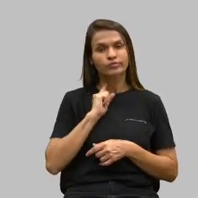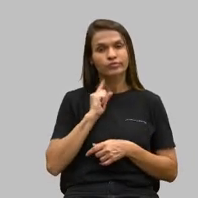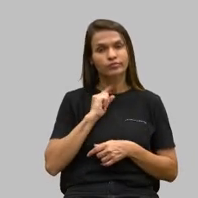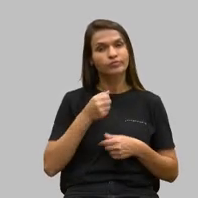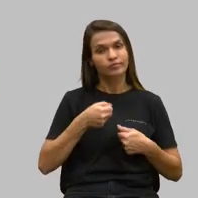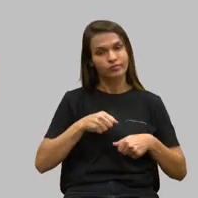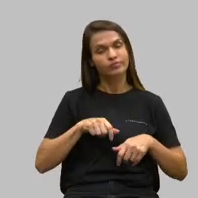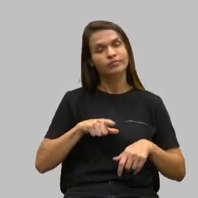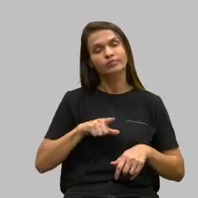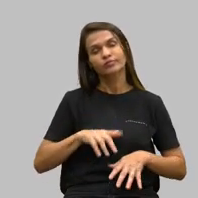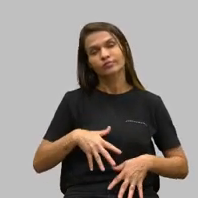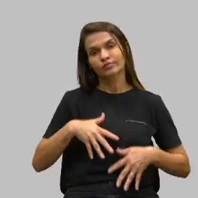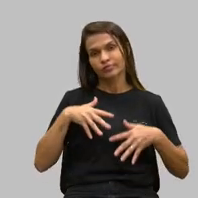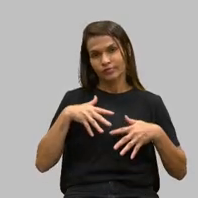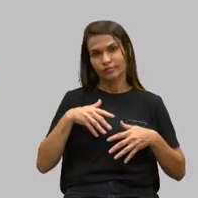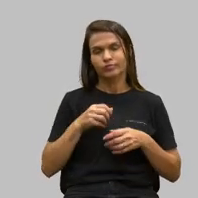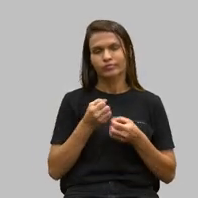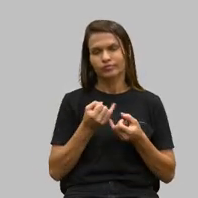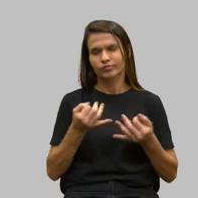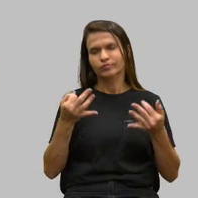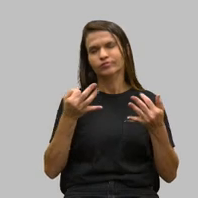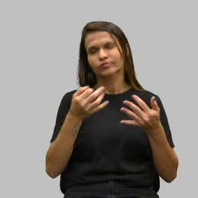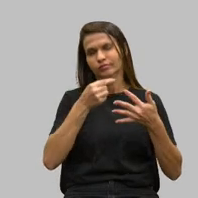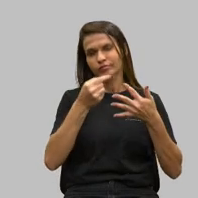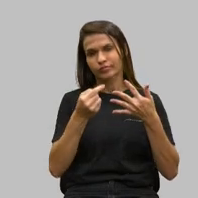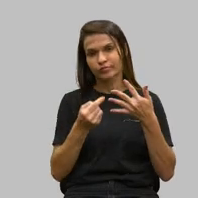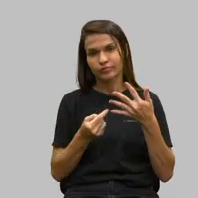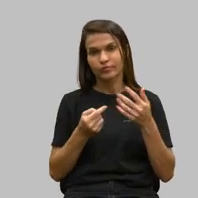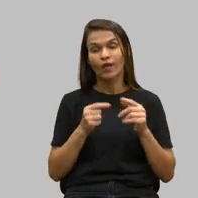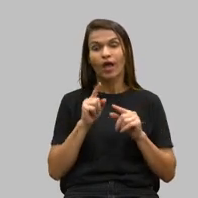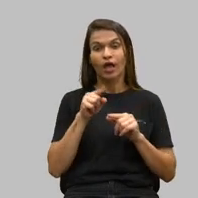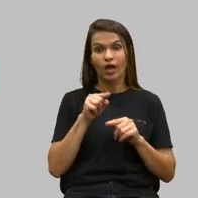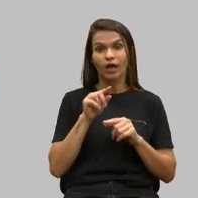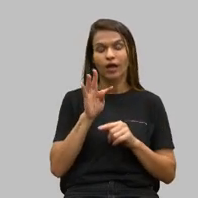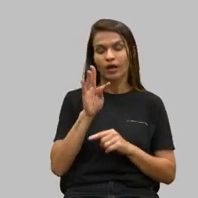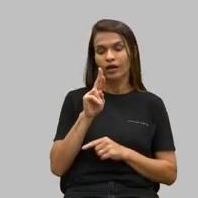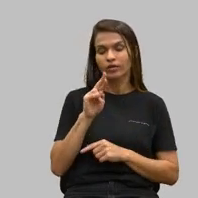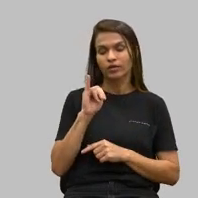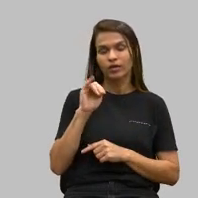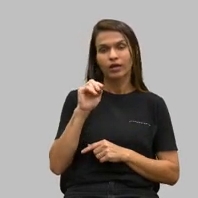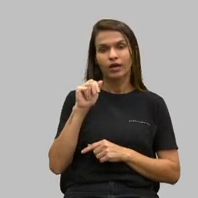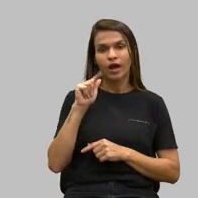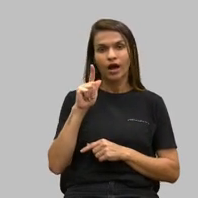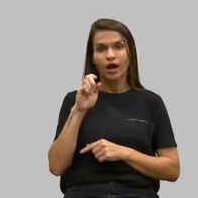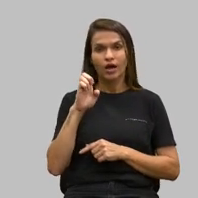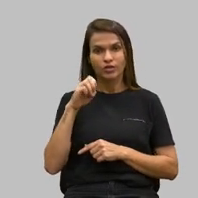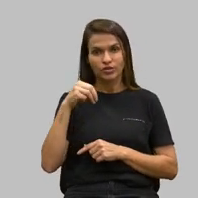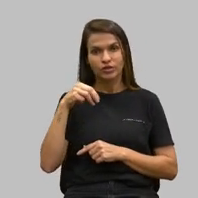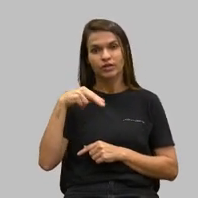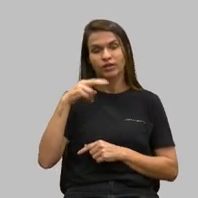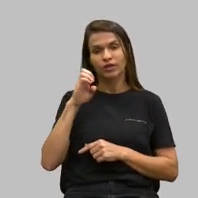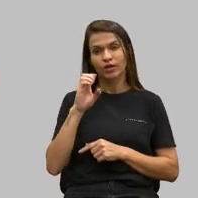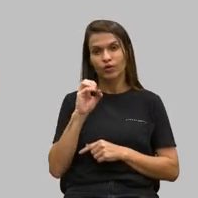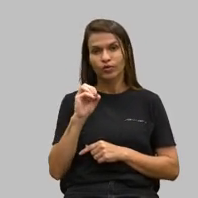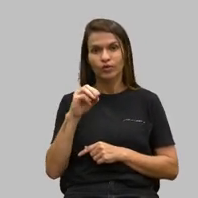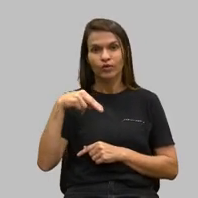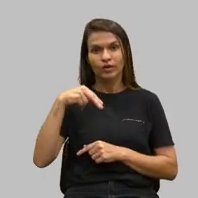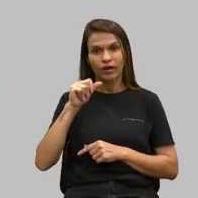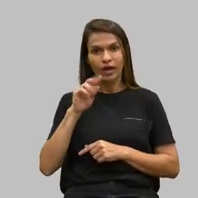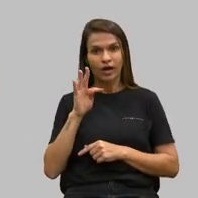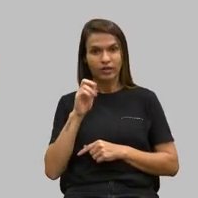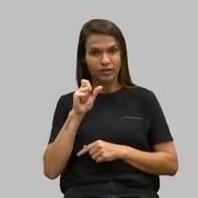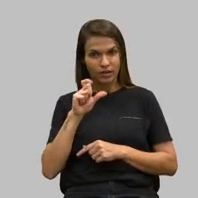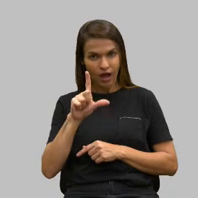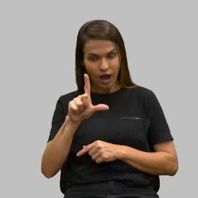ter orgulho por vários motivos, que é a triagem neonatal, o teste do PESI ampliado. Minas Gerais ampliou muito a triagem